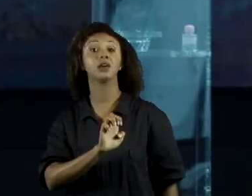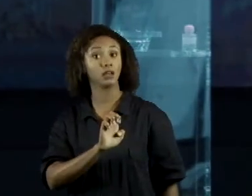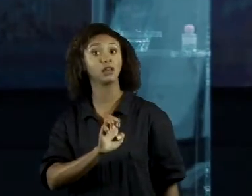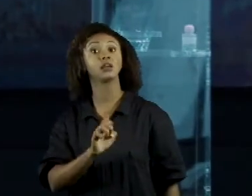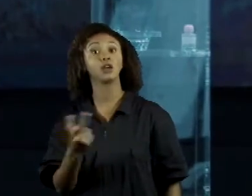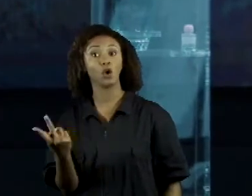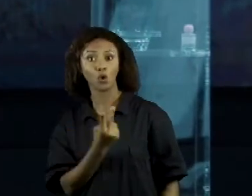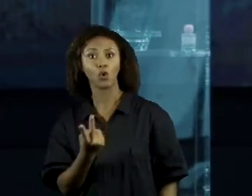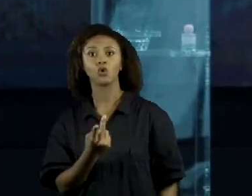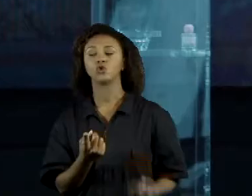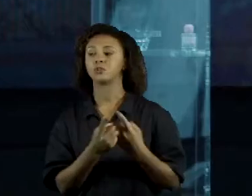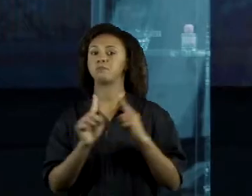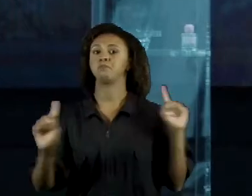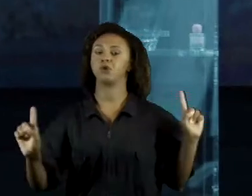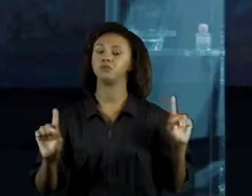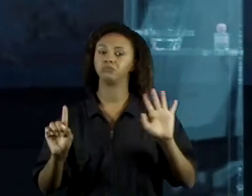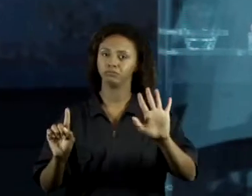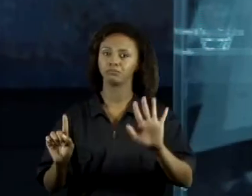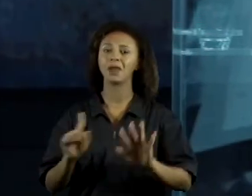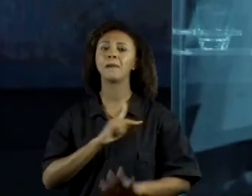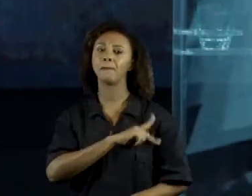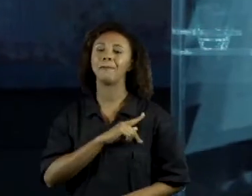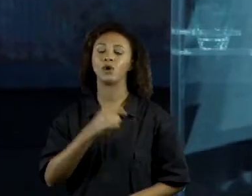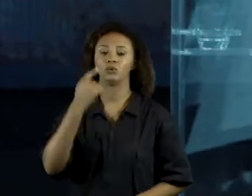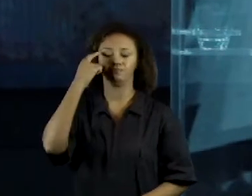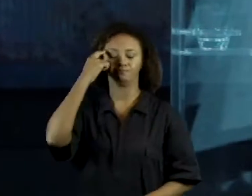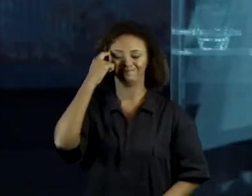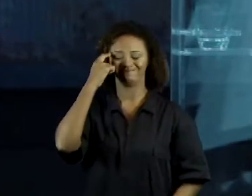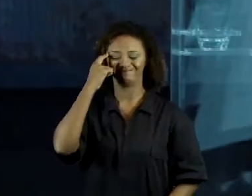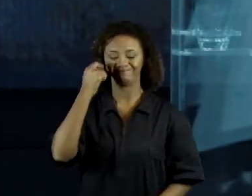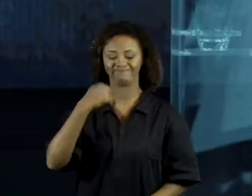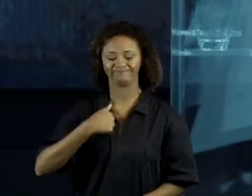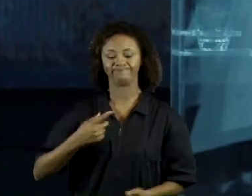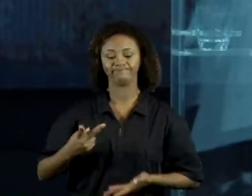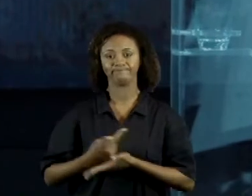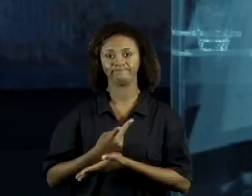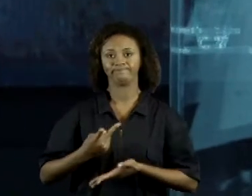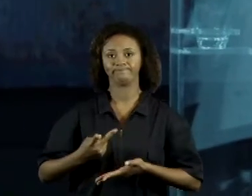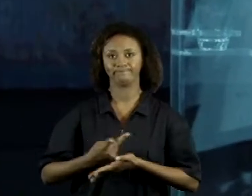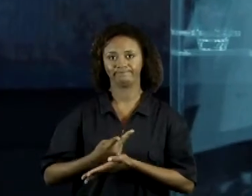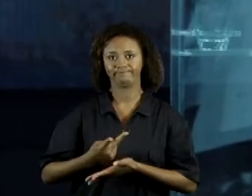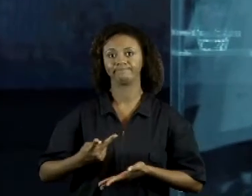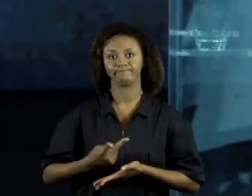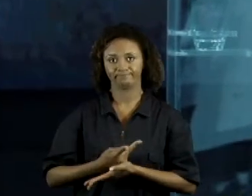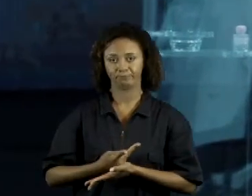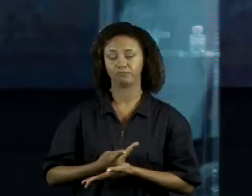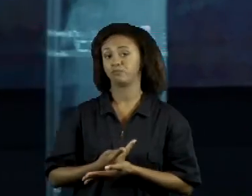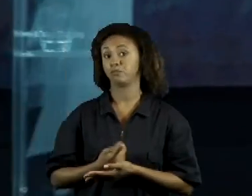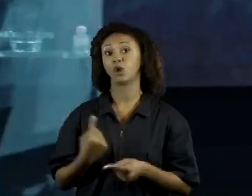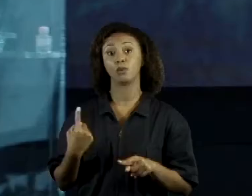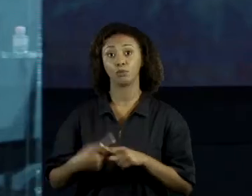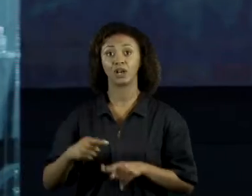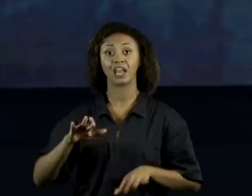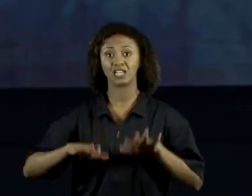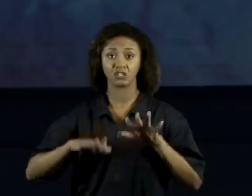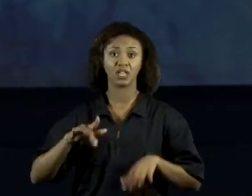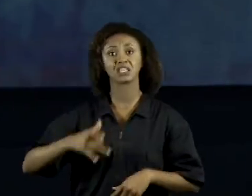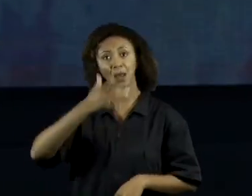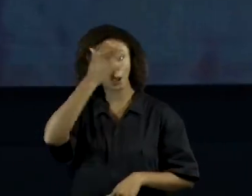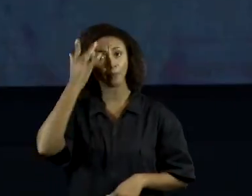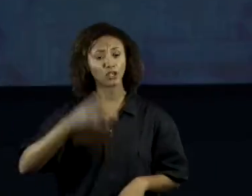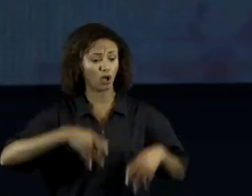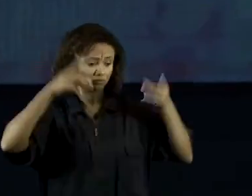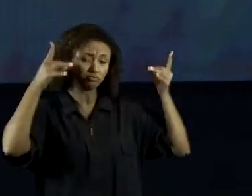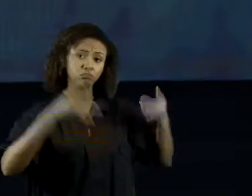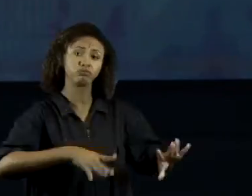posteriormente reconhece que ele estava errado. Porque até mesmo as pessoas que desistem, Deus dá oportunidade